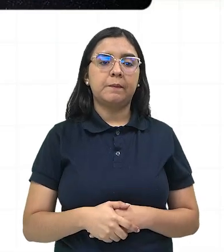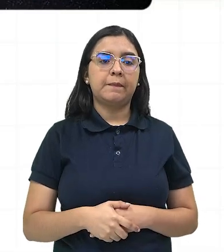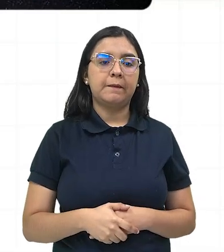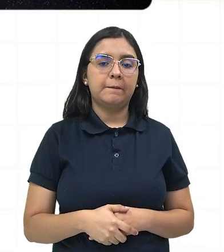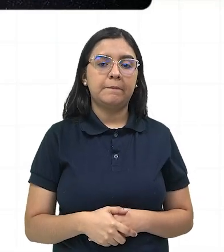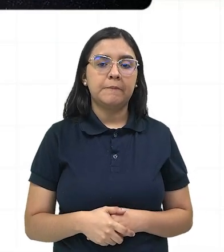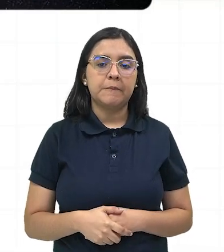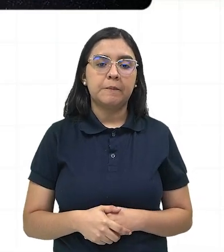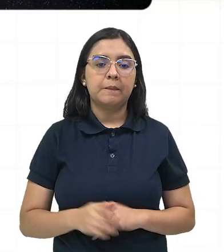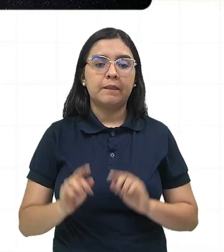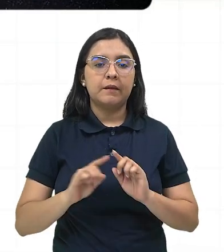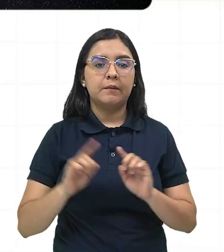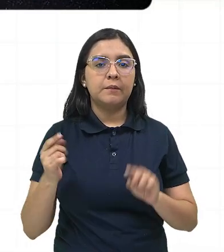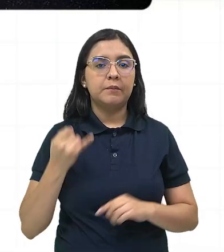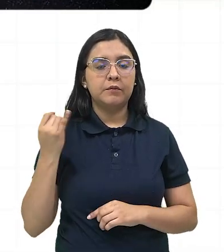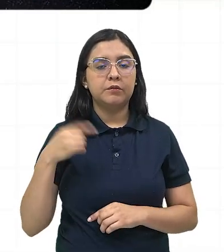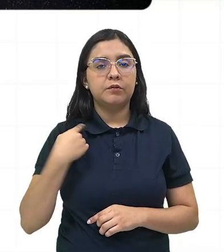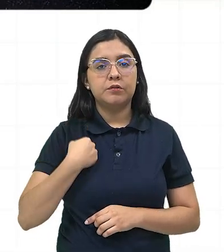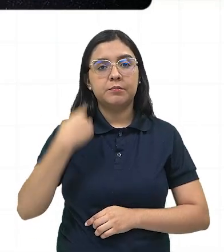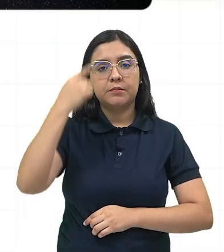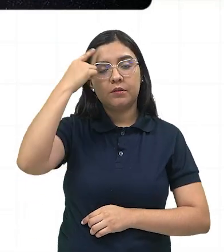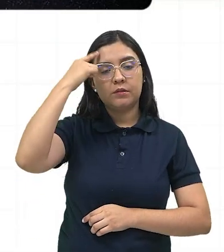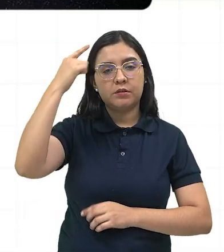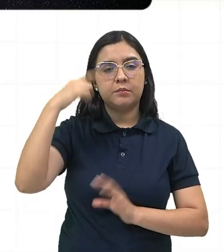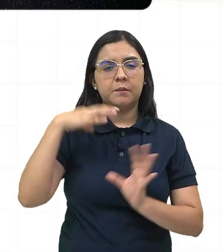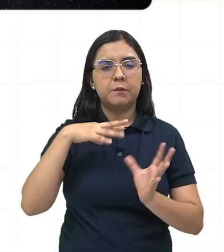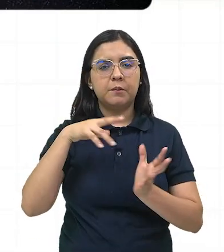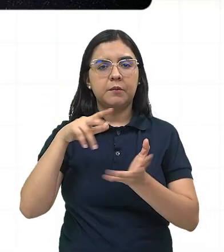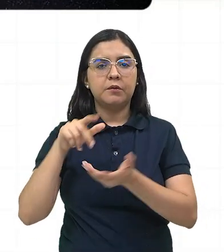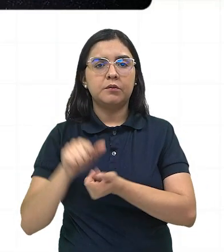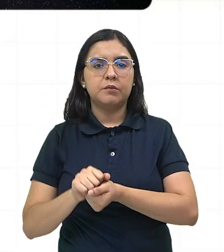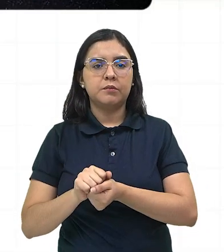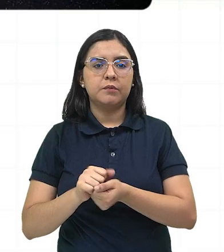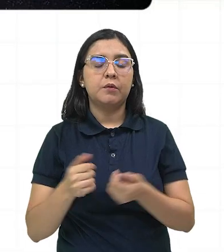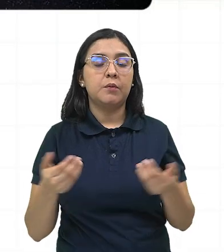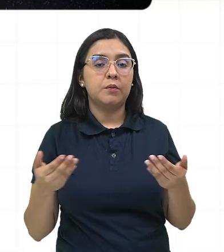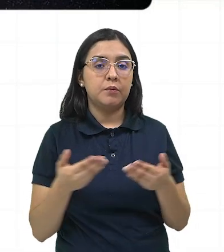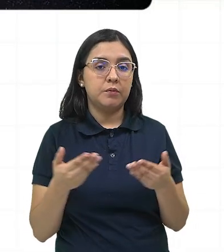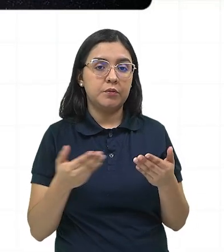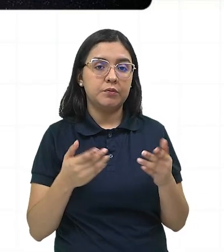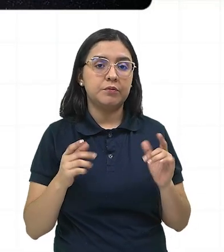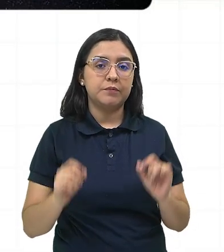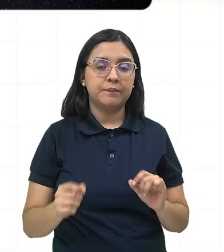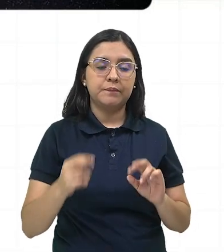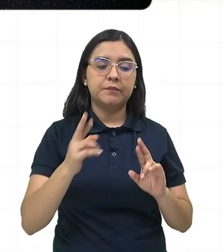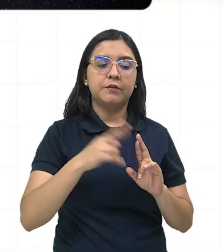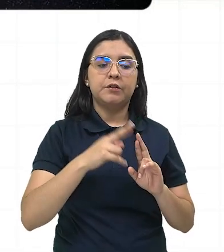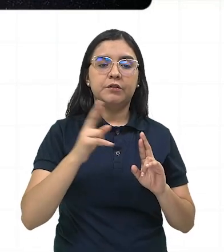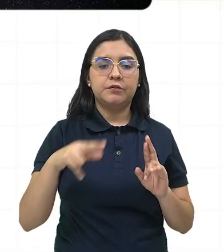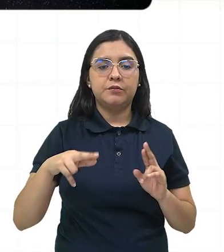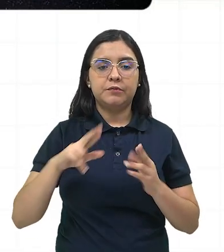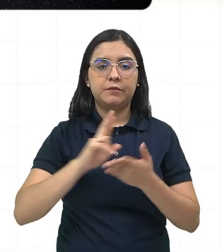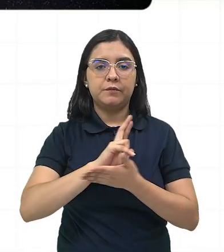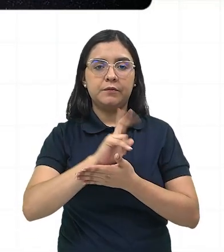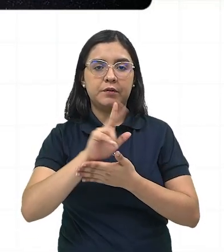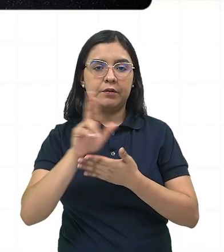mais importante quando pensamos na ideia de mundo é que hoje, mais do que nunca, as